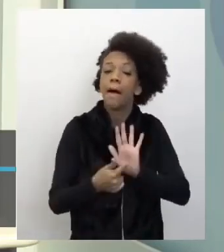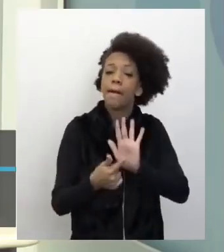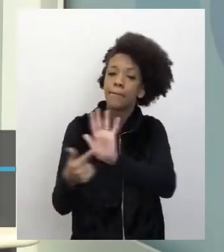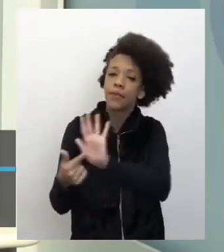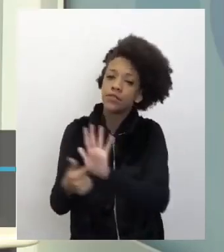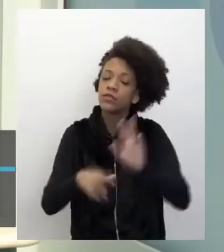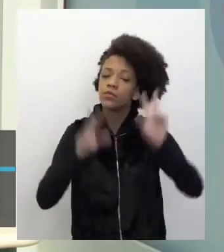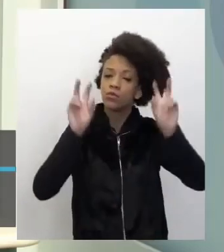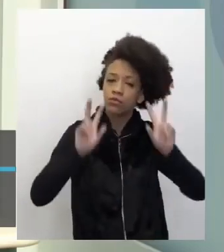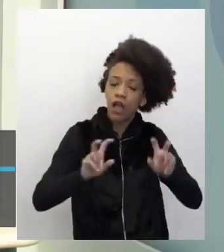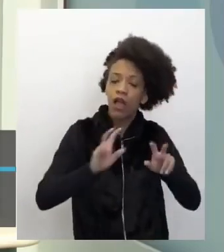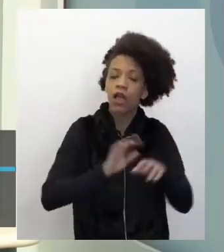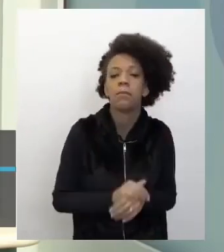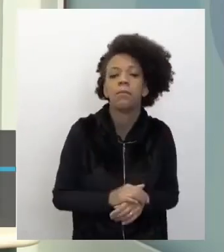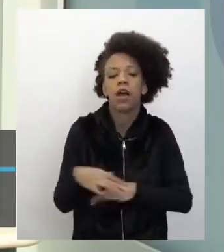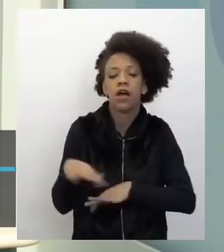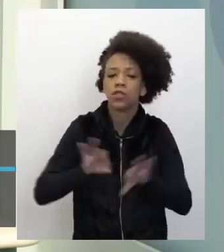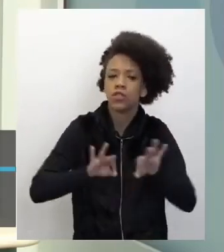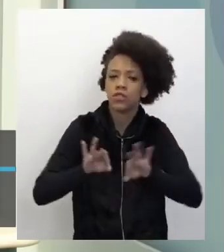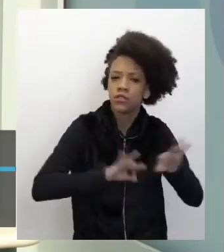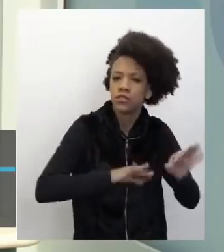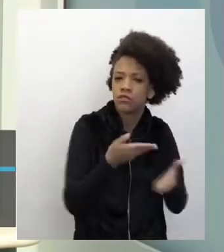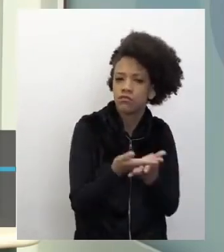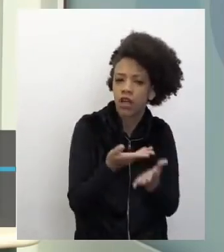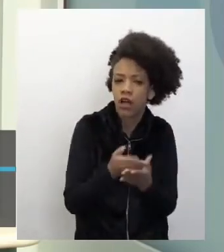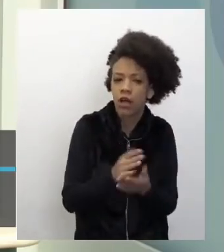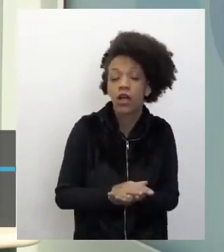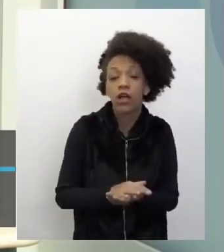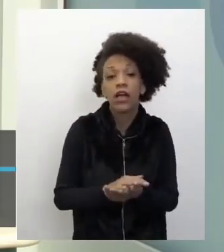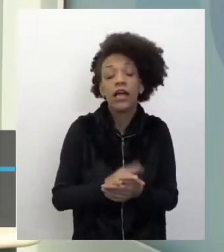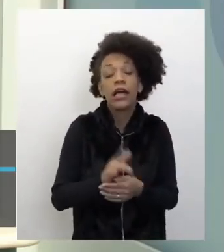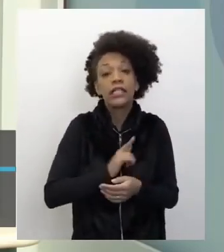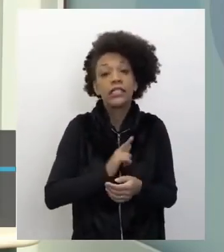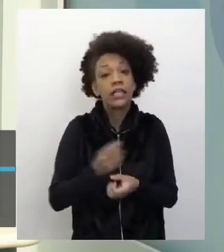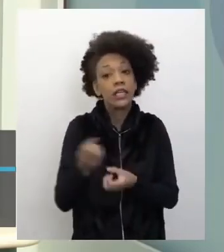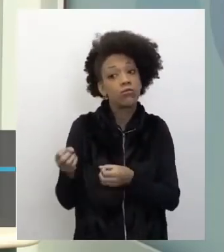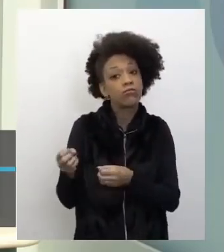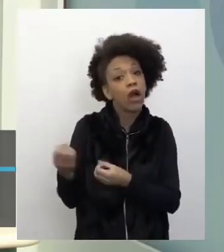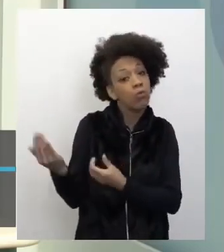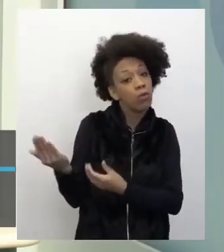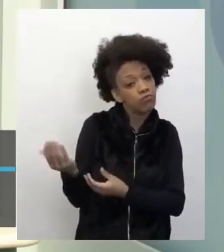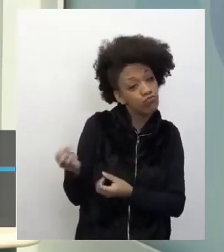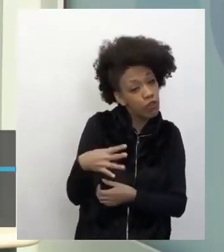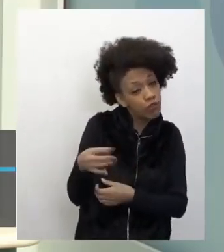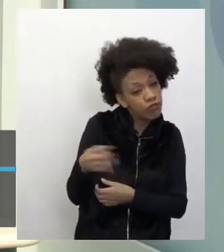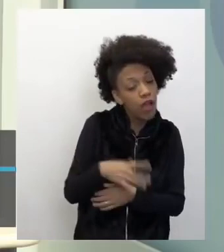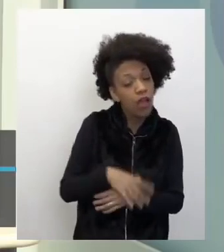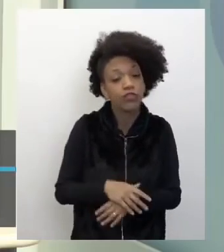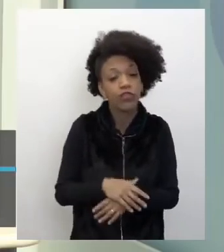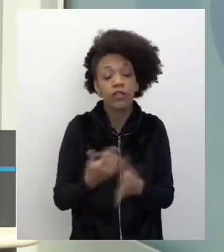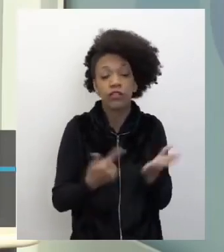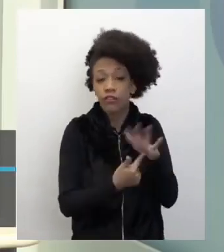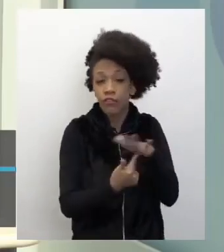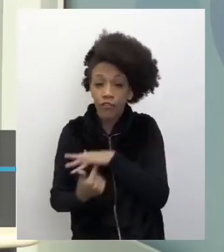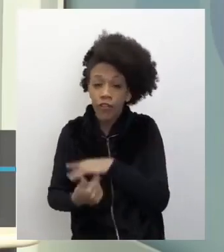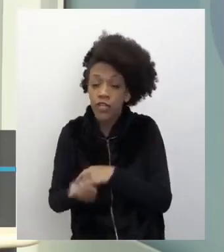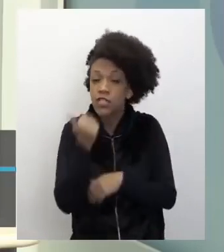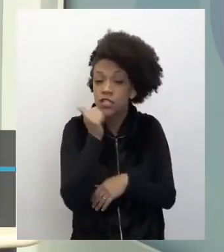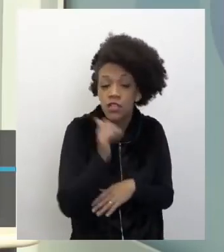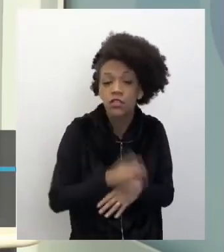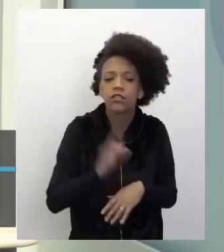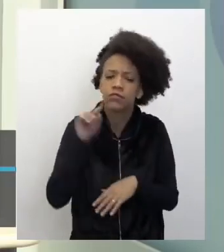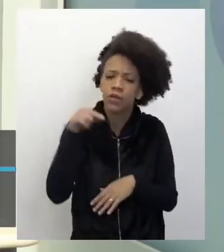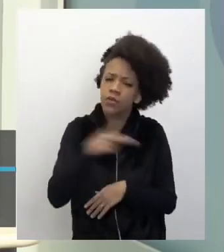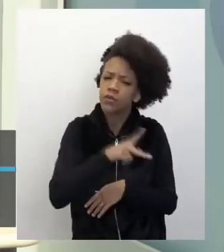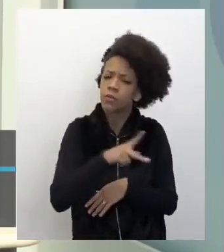do tema, da organização da aula, a gente tem uma novidade hoje para vocês, que é a Feira de Ciências, e logo em seguida a